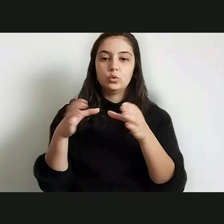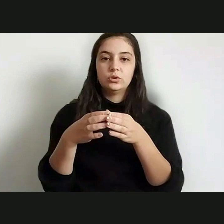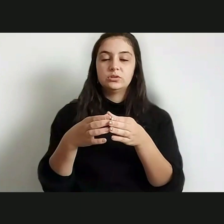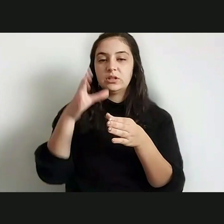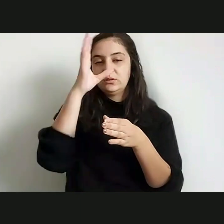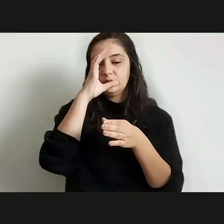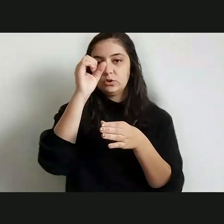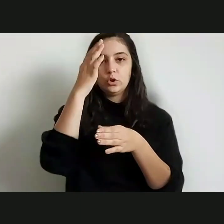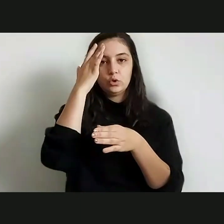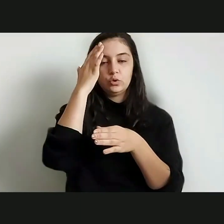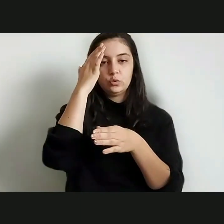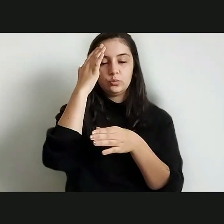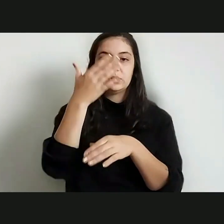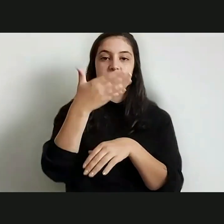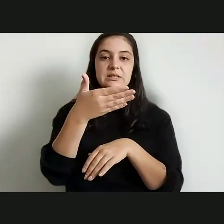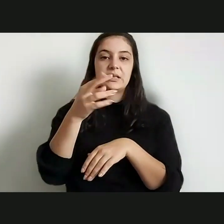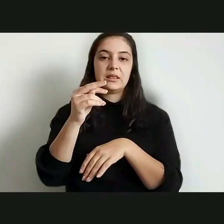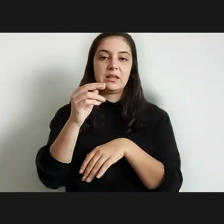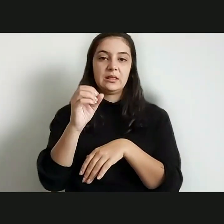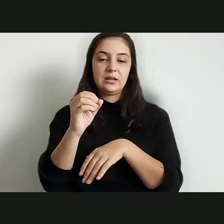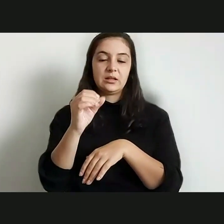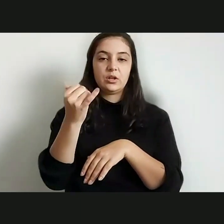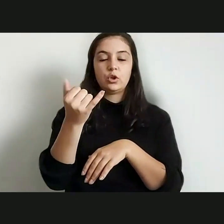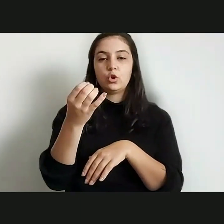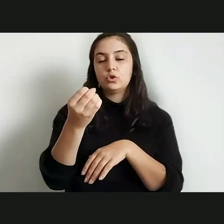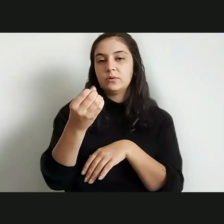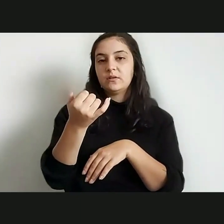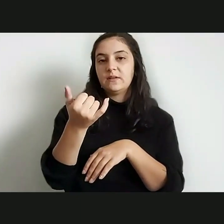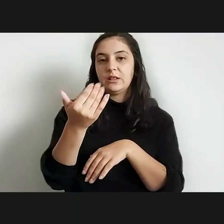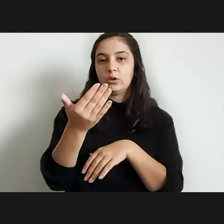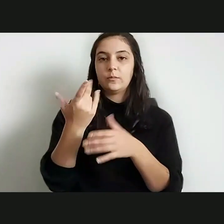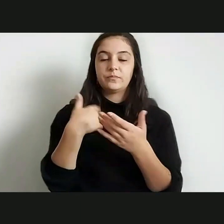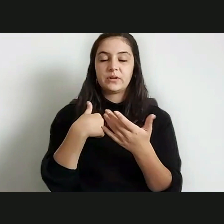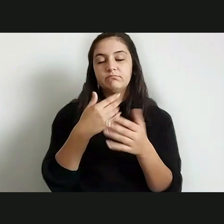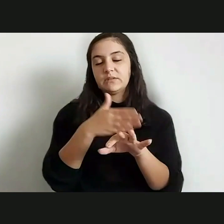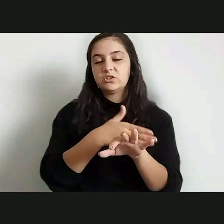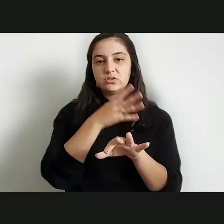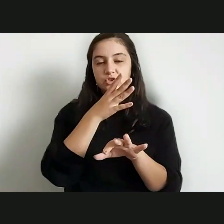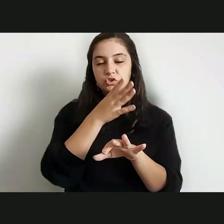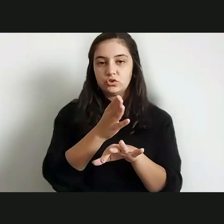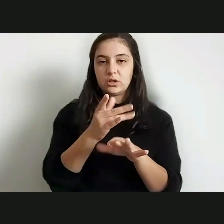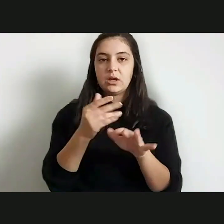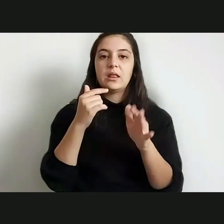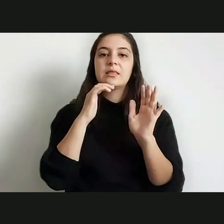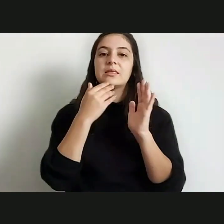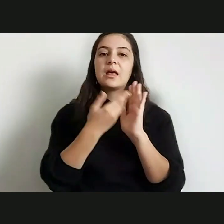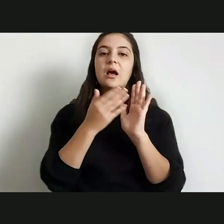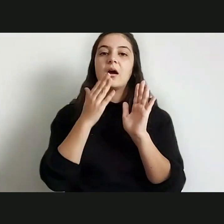130 de 2021. Este ciclo de webinars, como a Presidente do INA já referiu, constitui-se também um contributo para